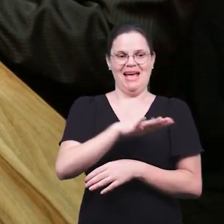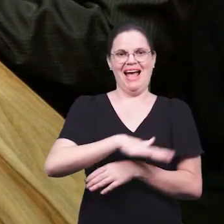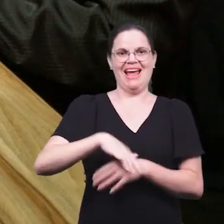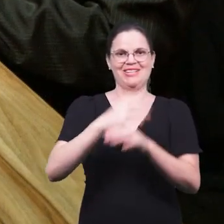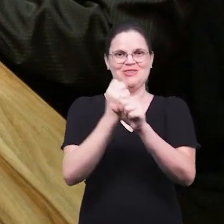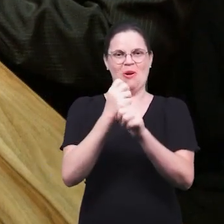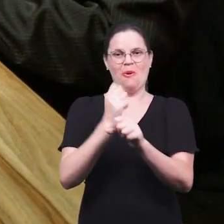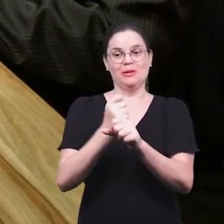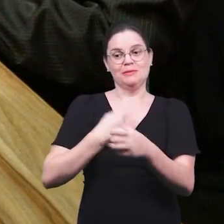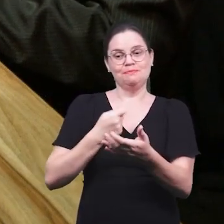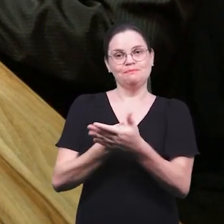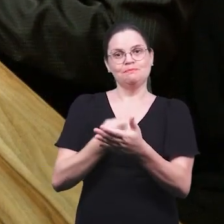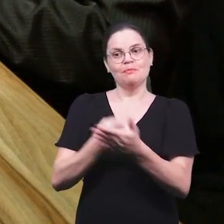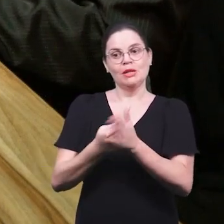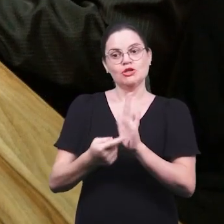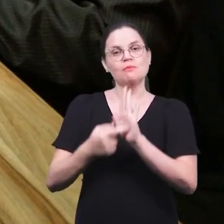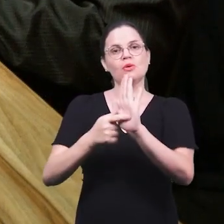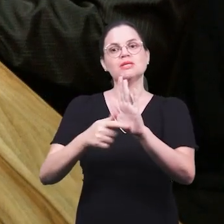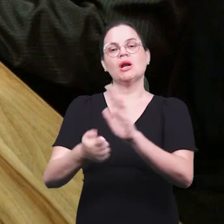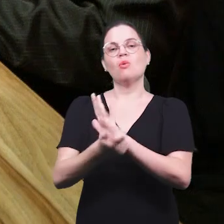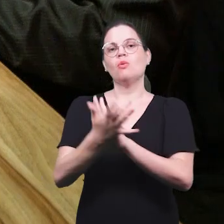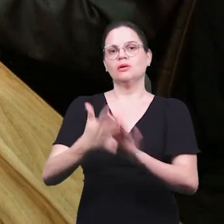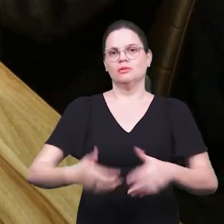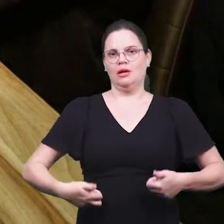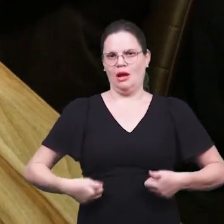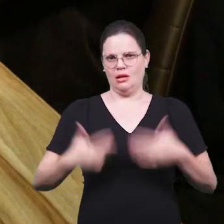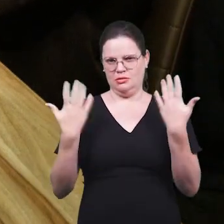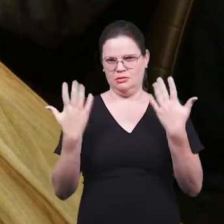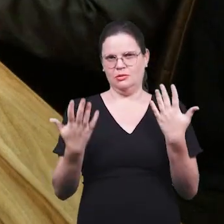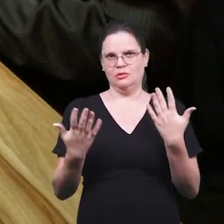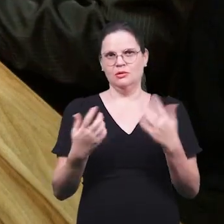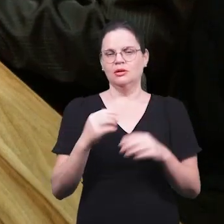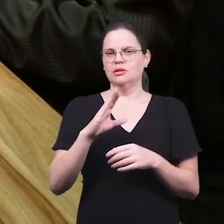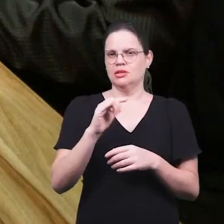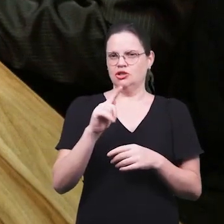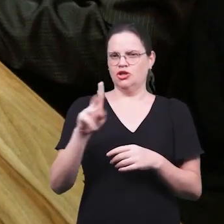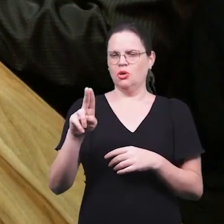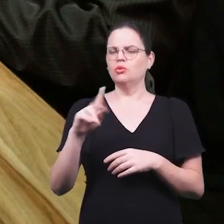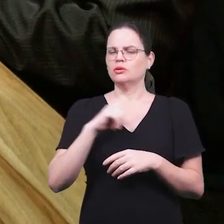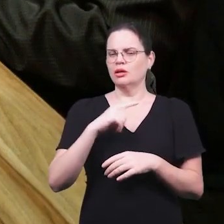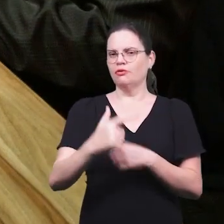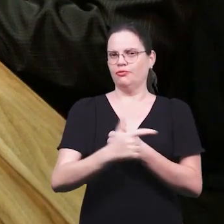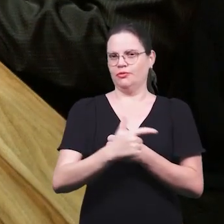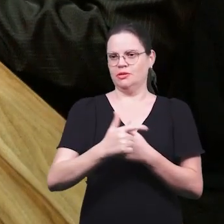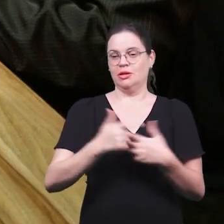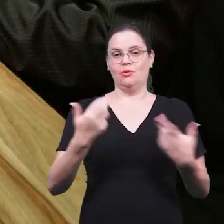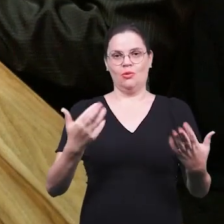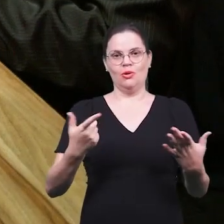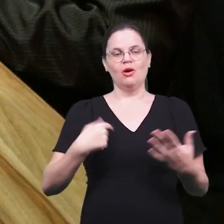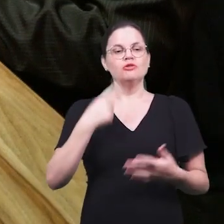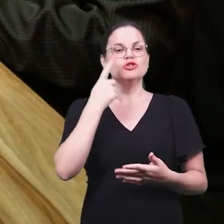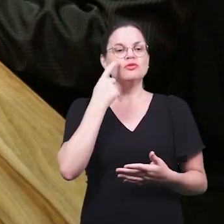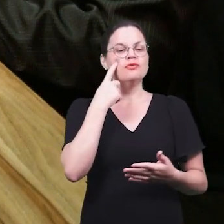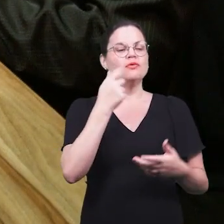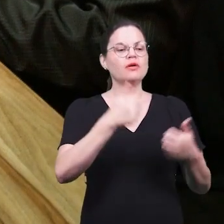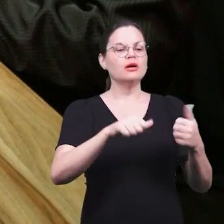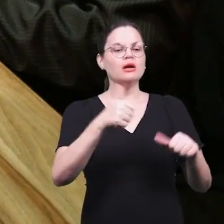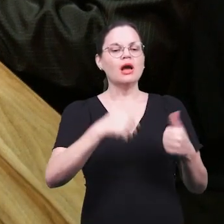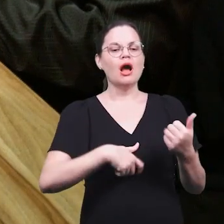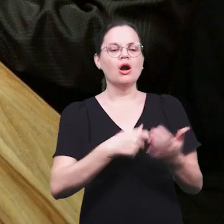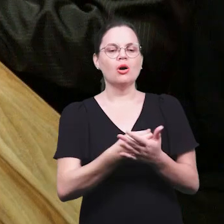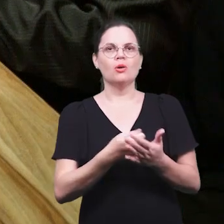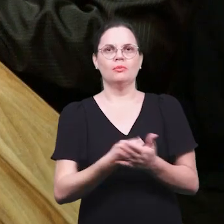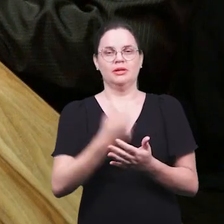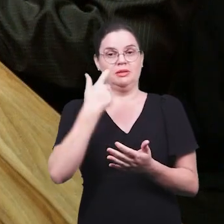geral, é a questão de prestação de contas, né? A obrigação de prestar contas. Que é a sua área. Né? Já é a minha prestar contas, né?